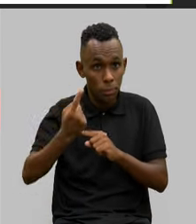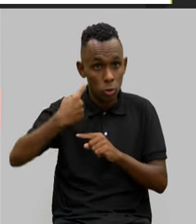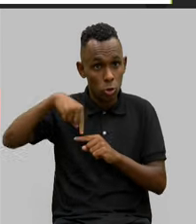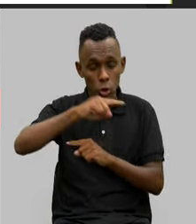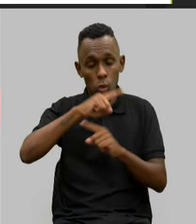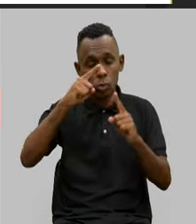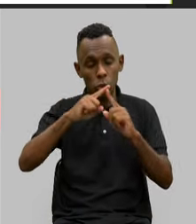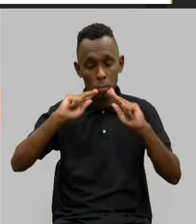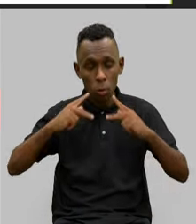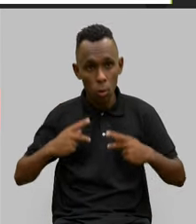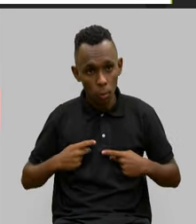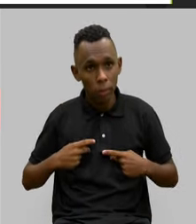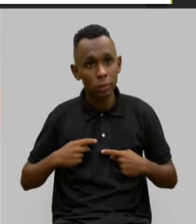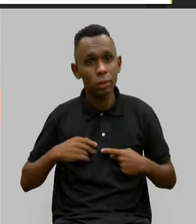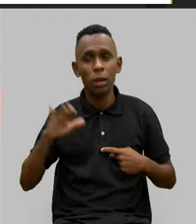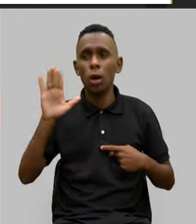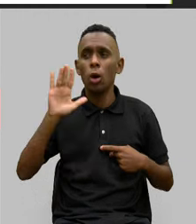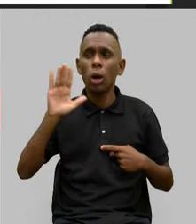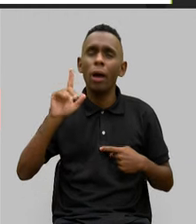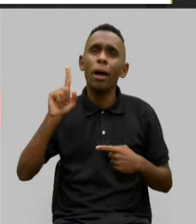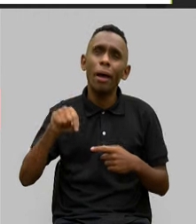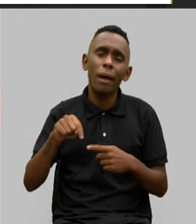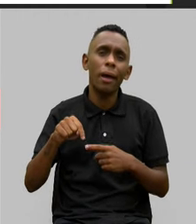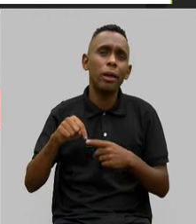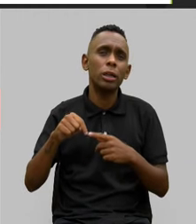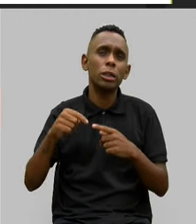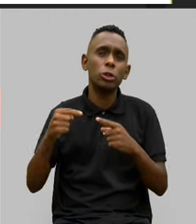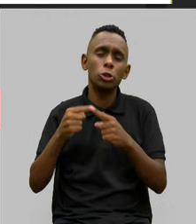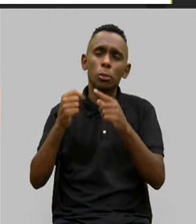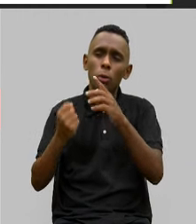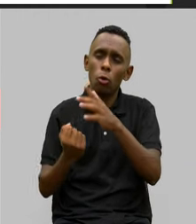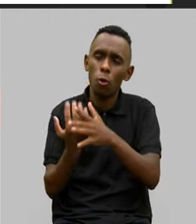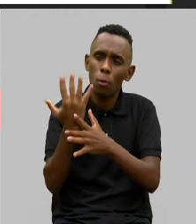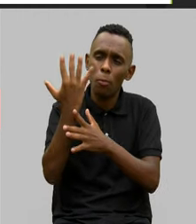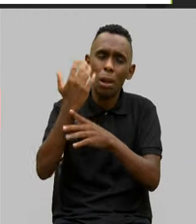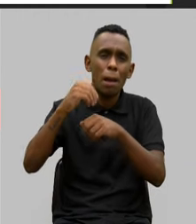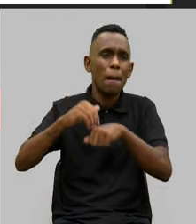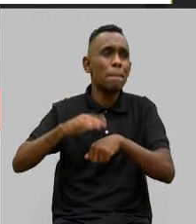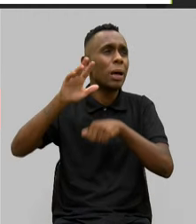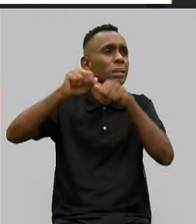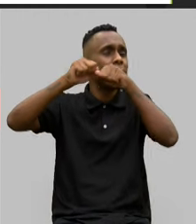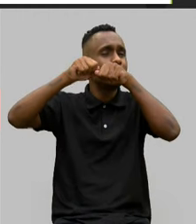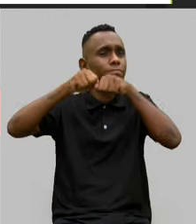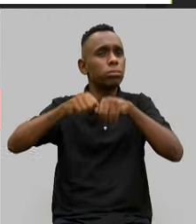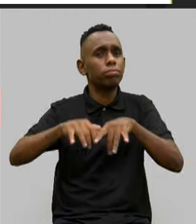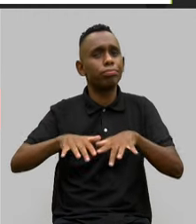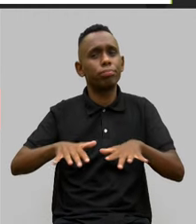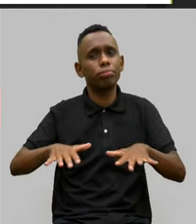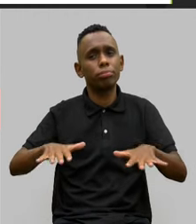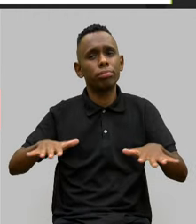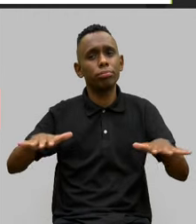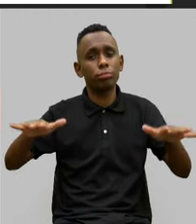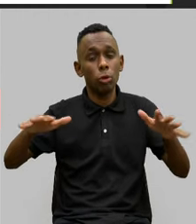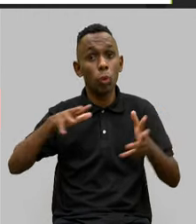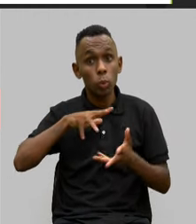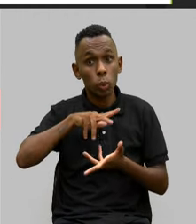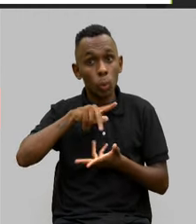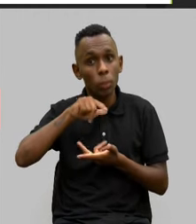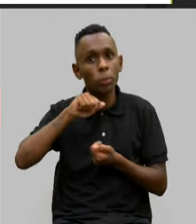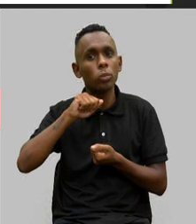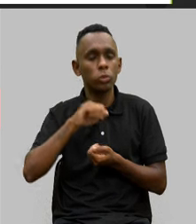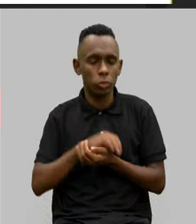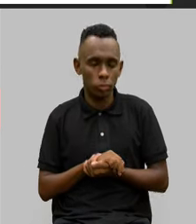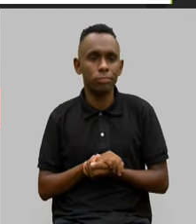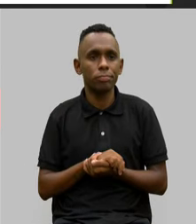espécie cannabis está entre as plantas mais difundidas do planeta